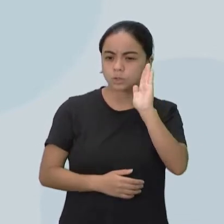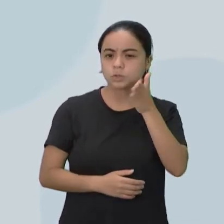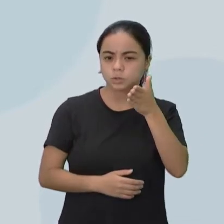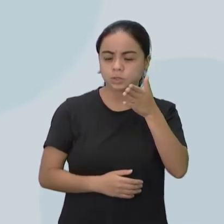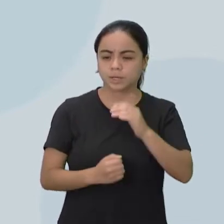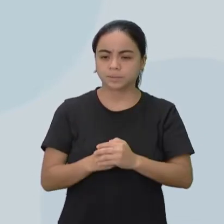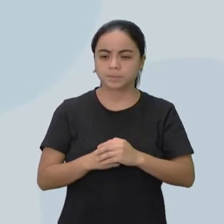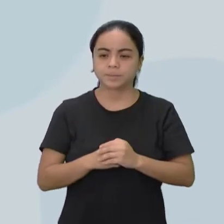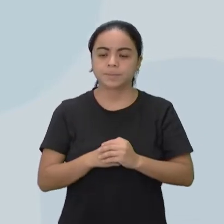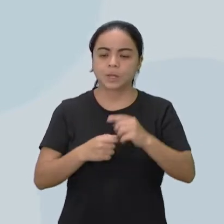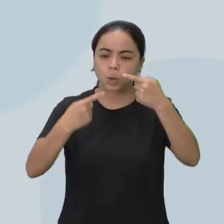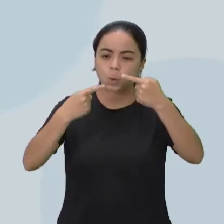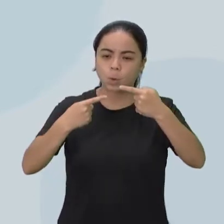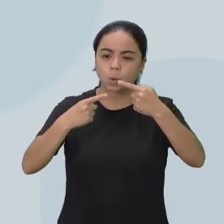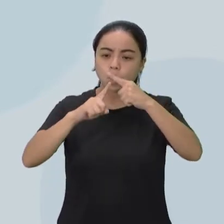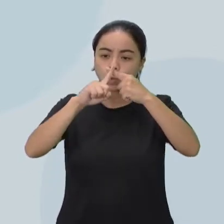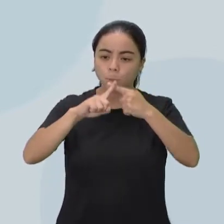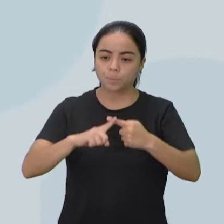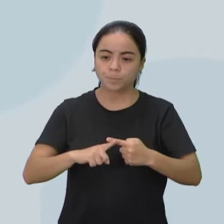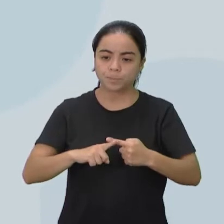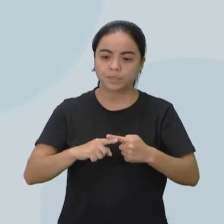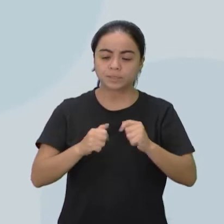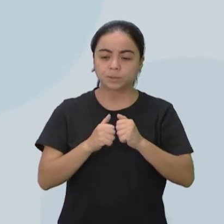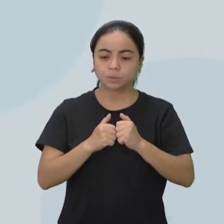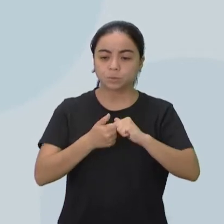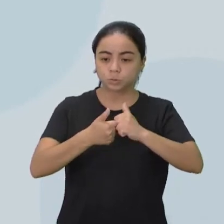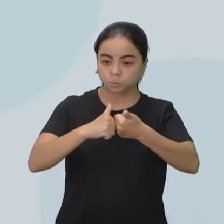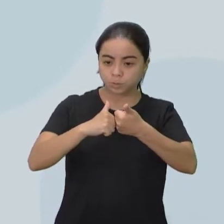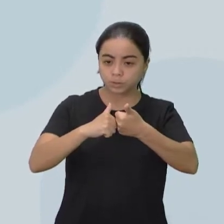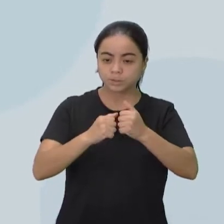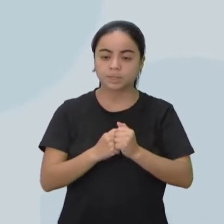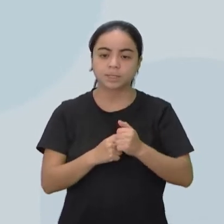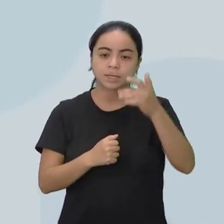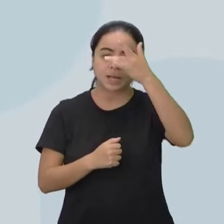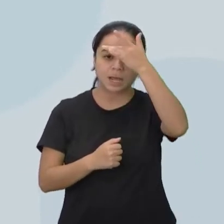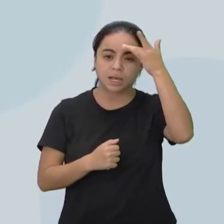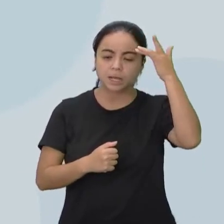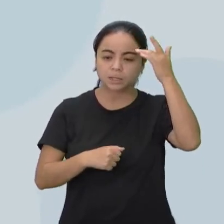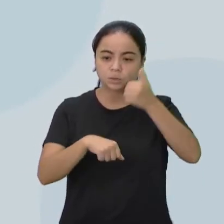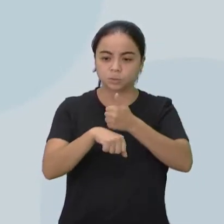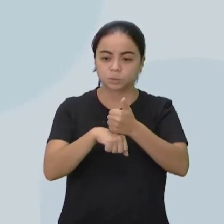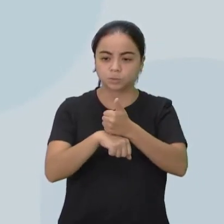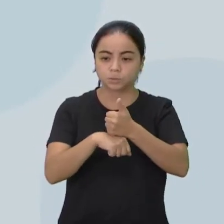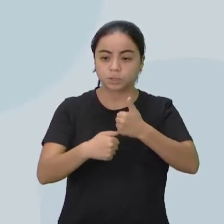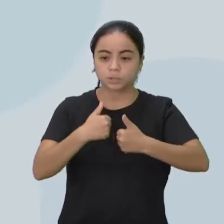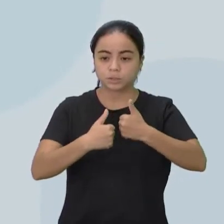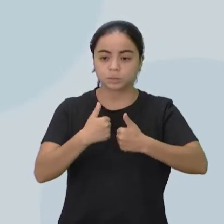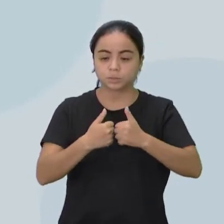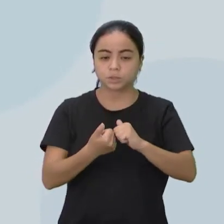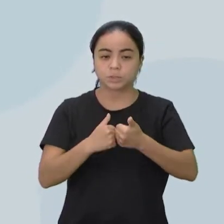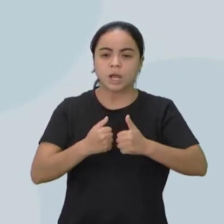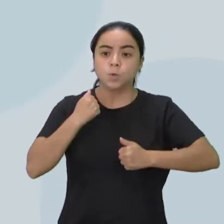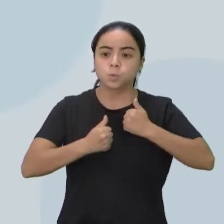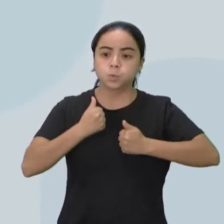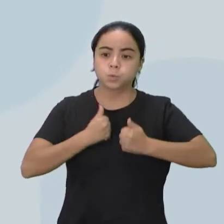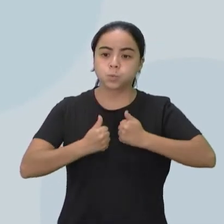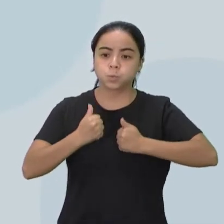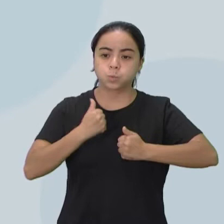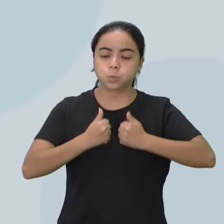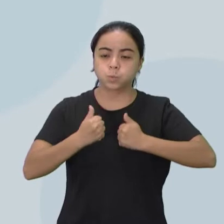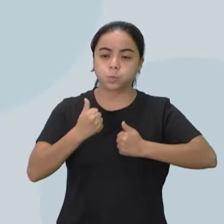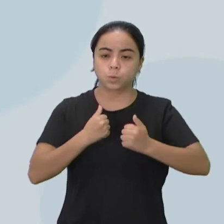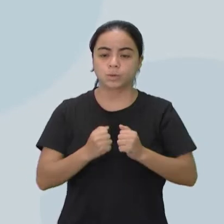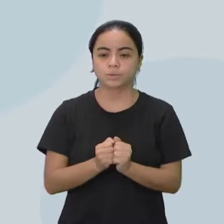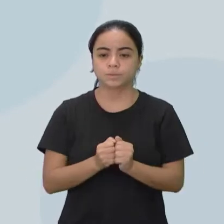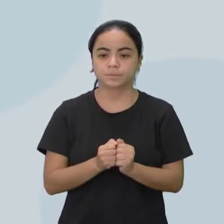de atletismo ou mesmo a uma Olimpíada em que os atletas de corrida precisam desenvolver altas velocidades. Ó, hoje